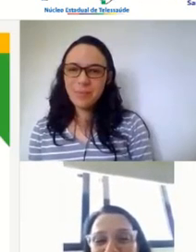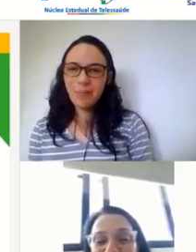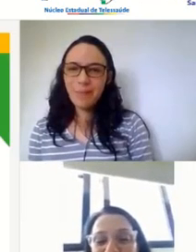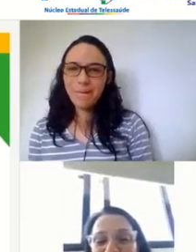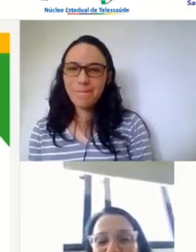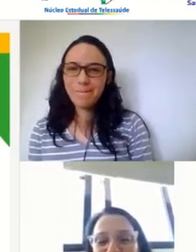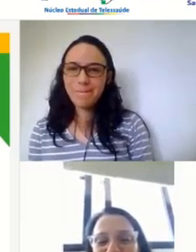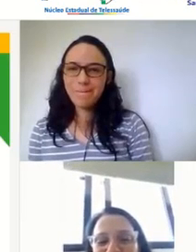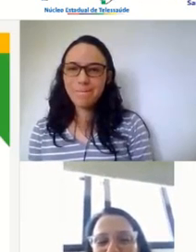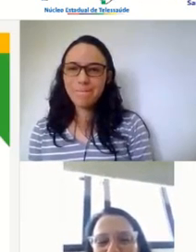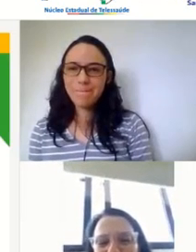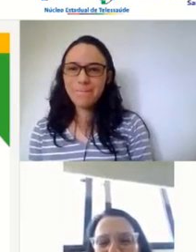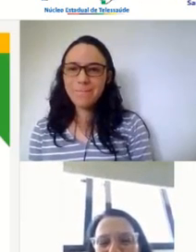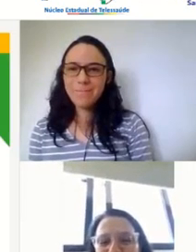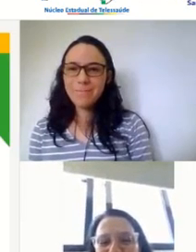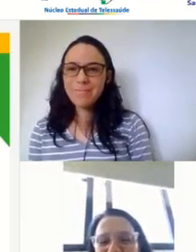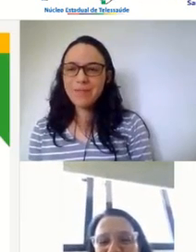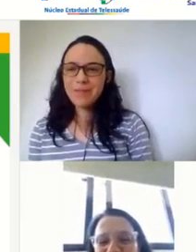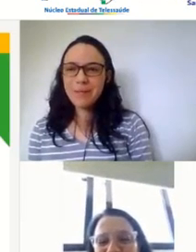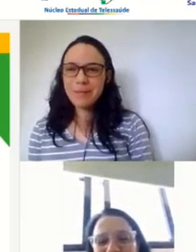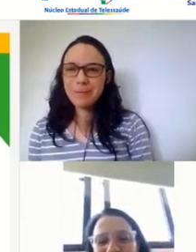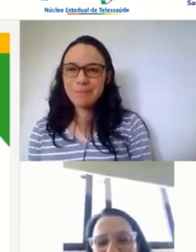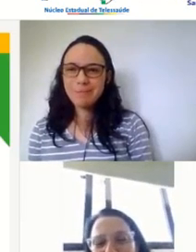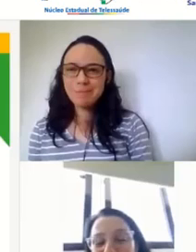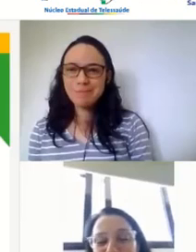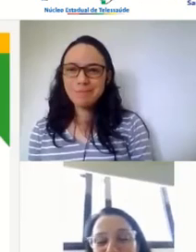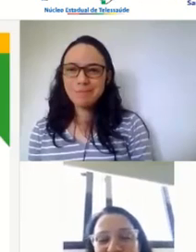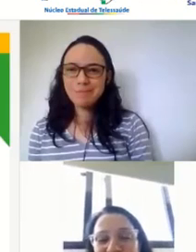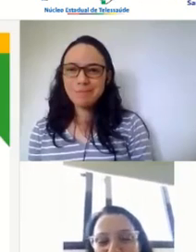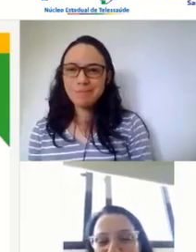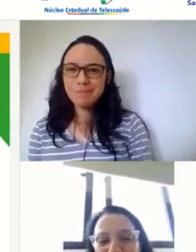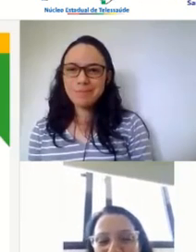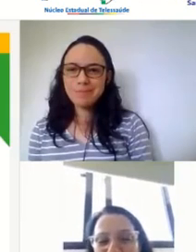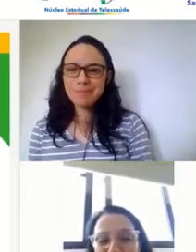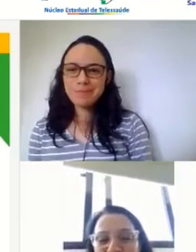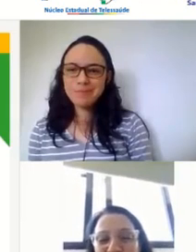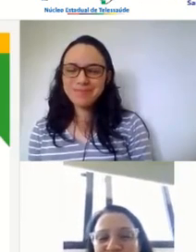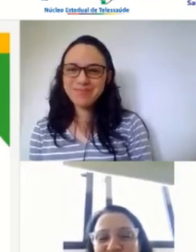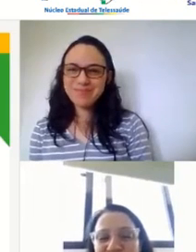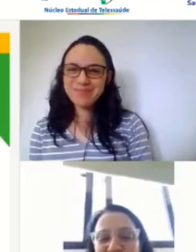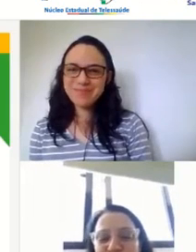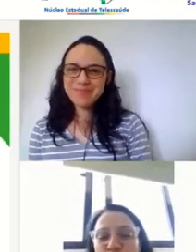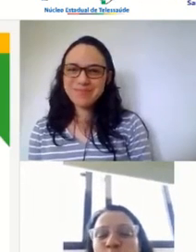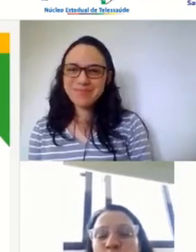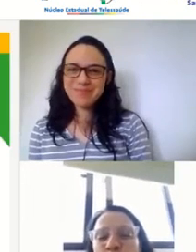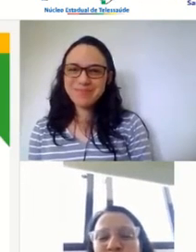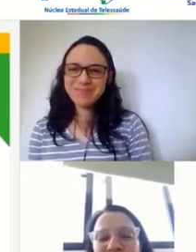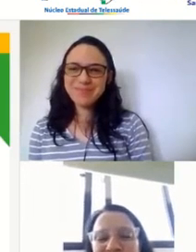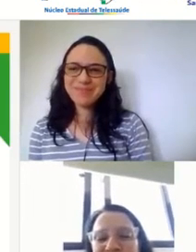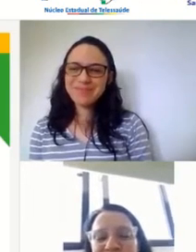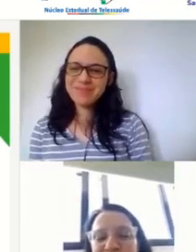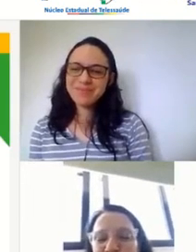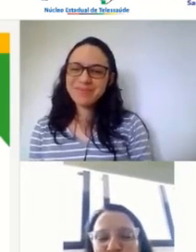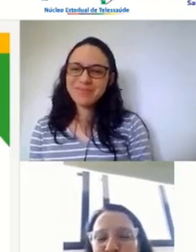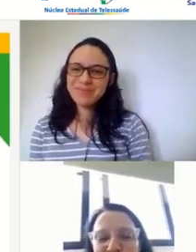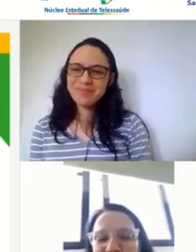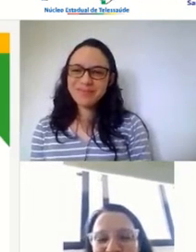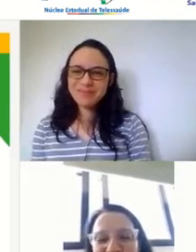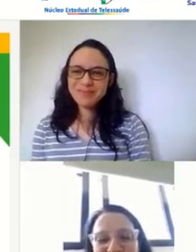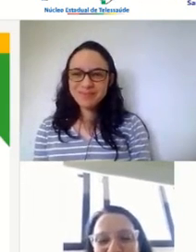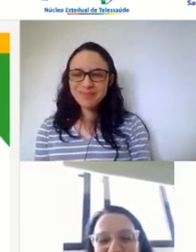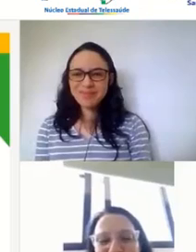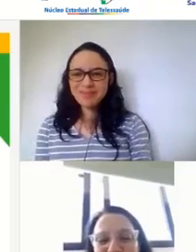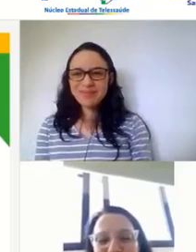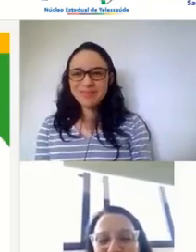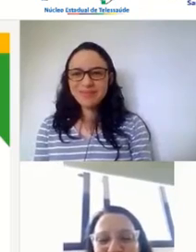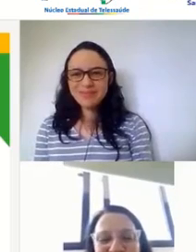nem esperava quando a gente viu com música super criativo sabe eu agradeço muito talita tua muito feliz pena